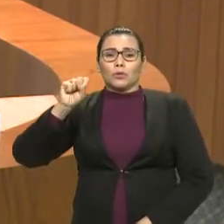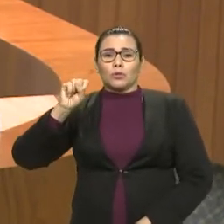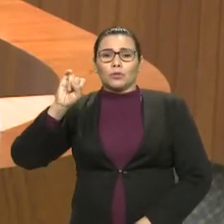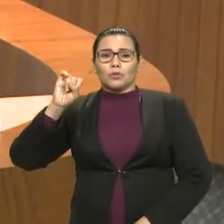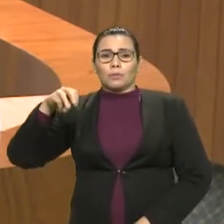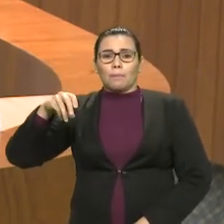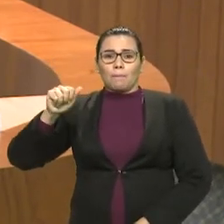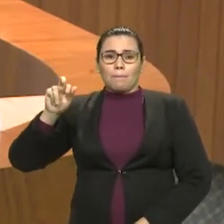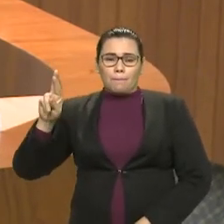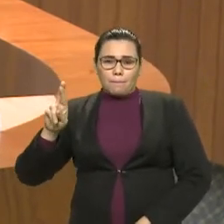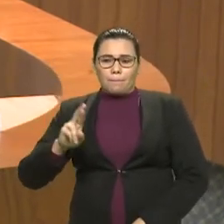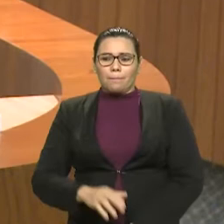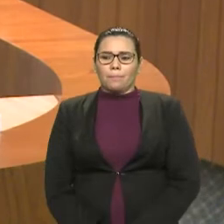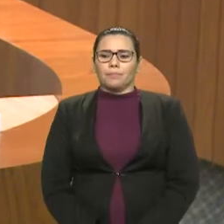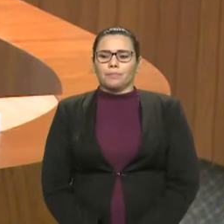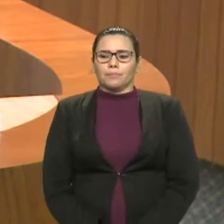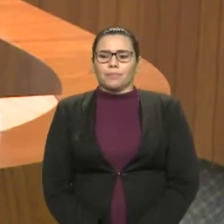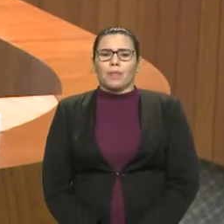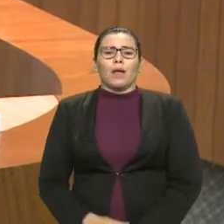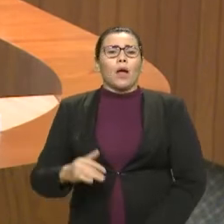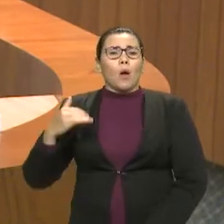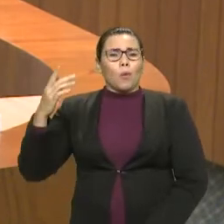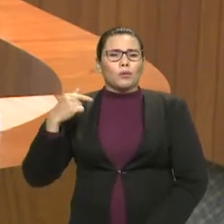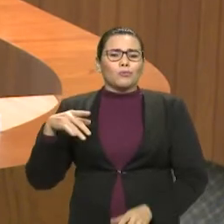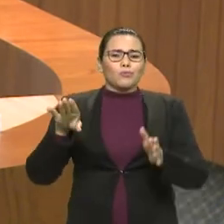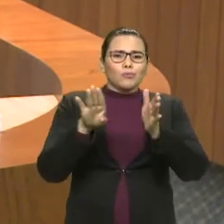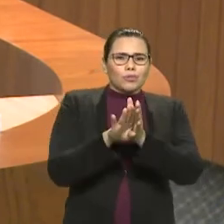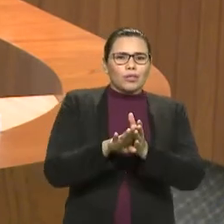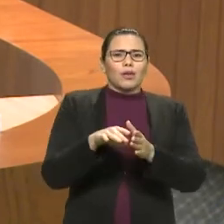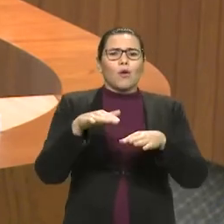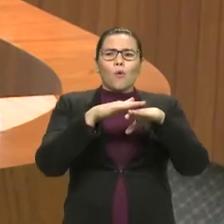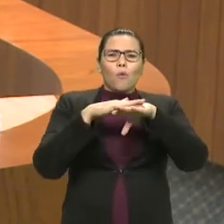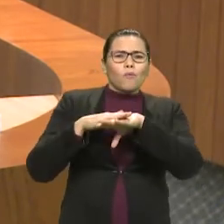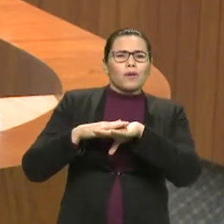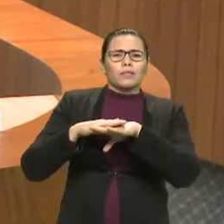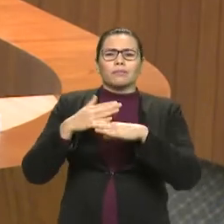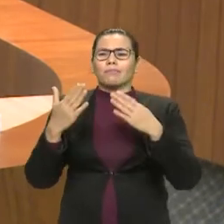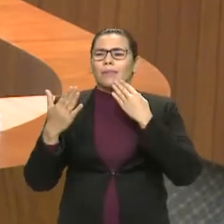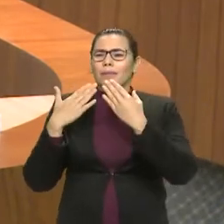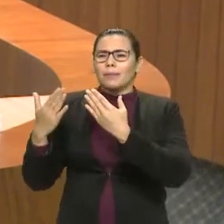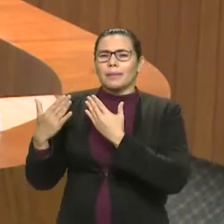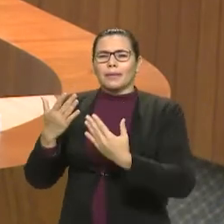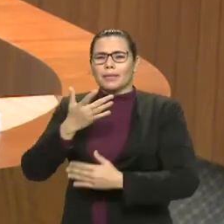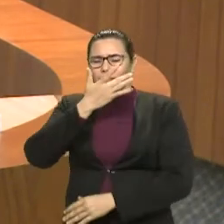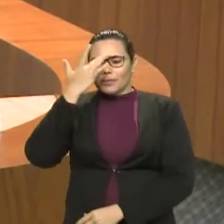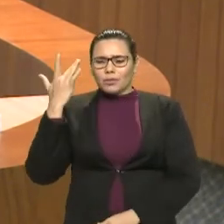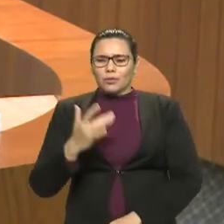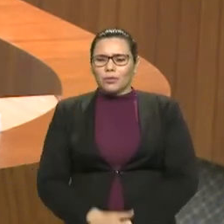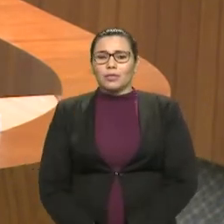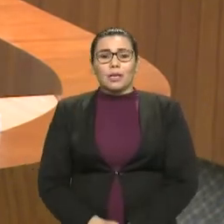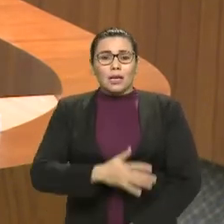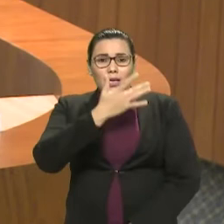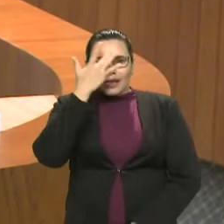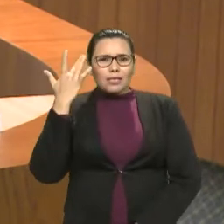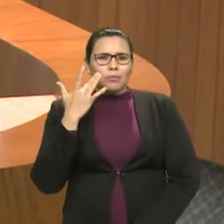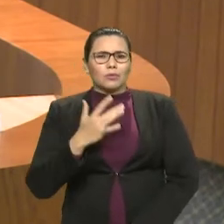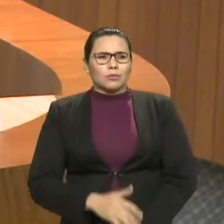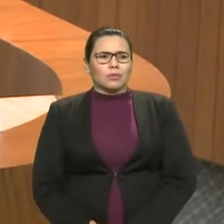uma pessoa que realmente tem admiração popular como foi dito na sua região ele chega lá as marcas